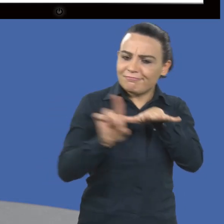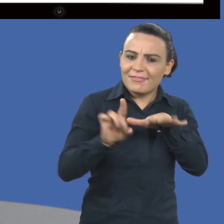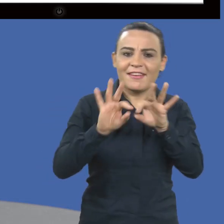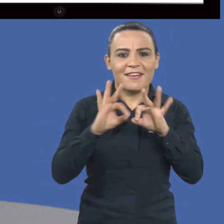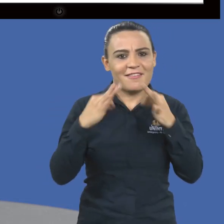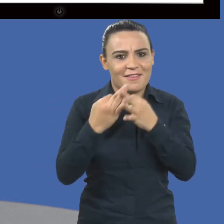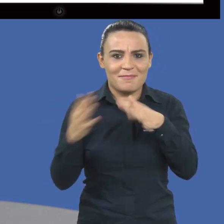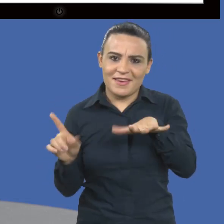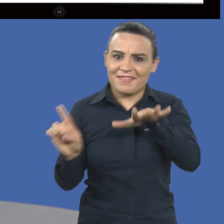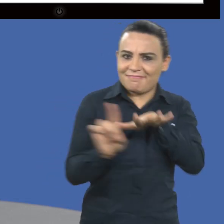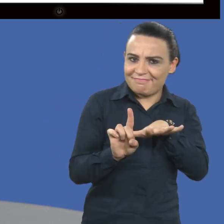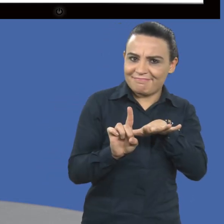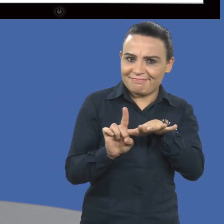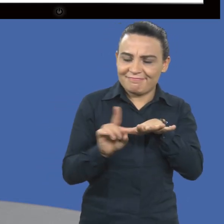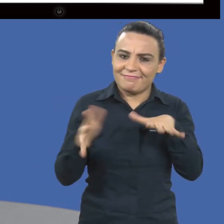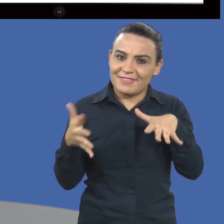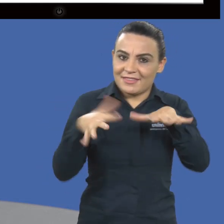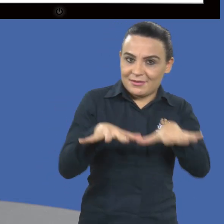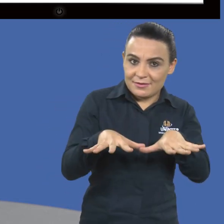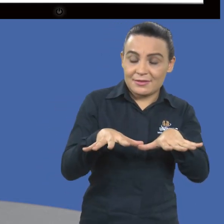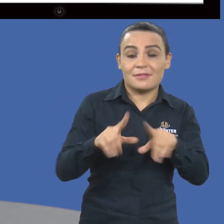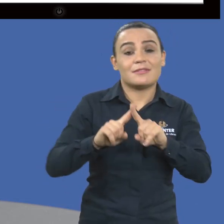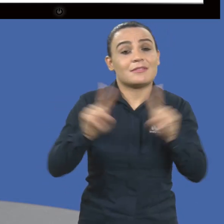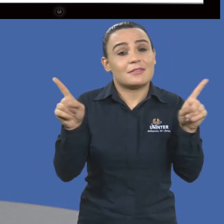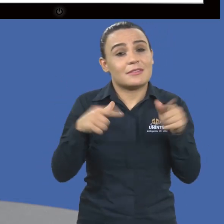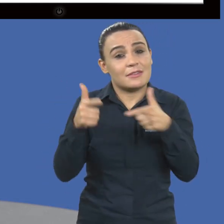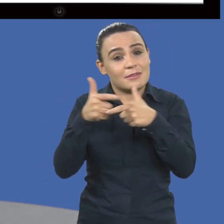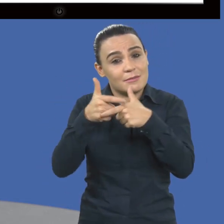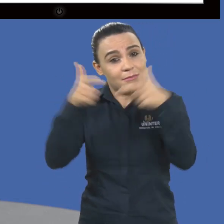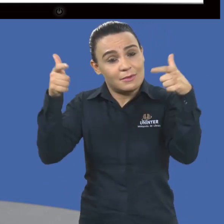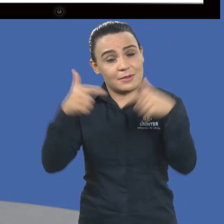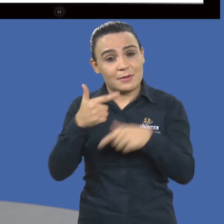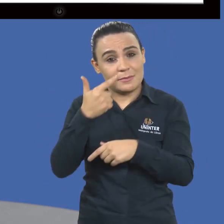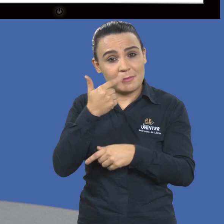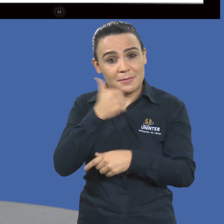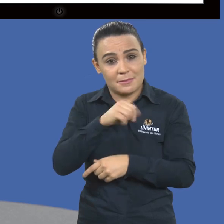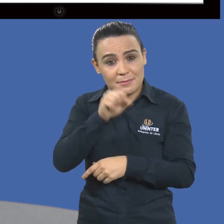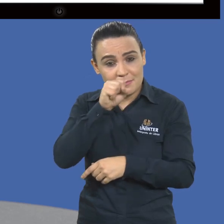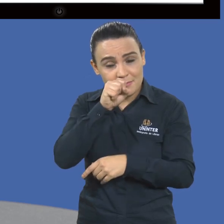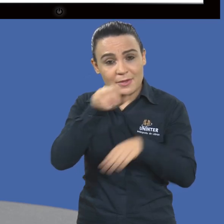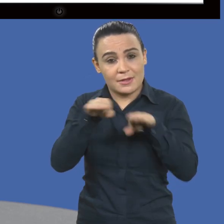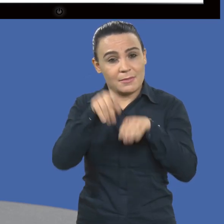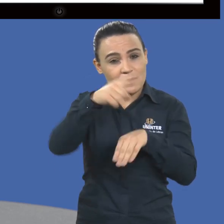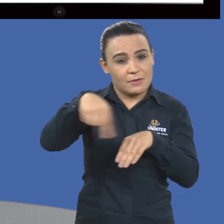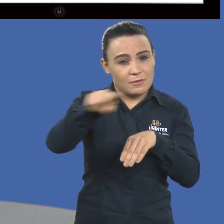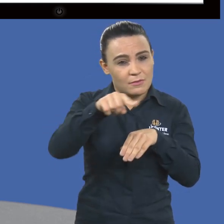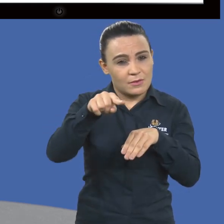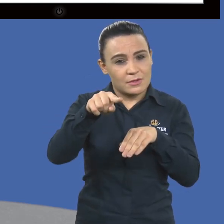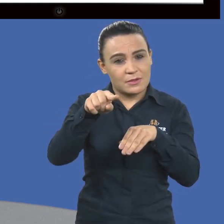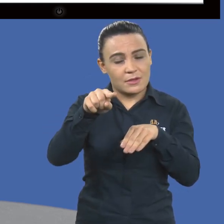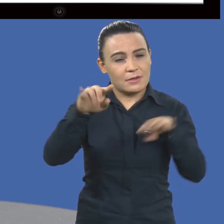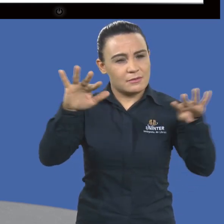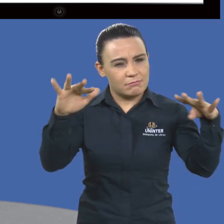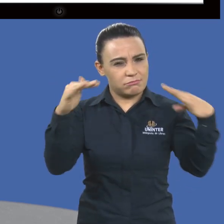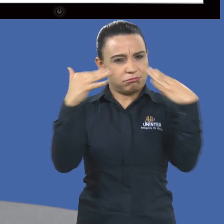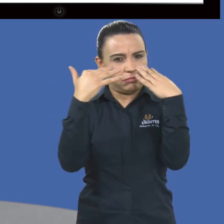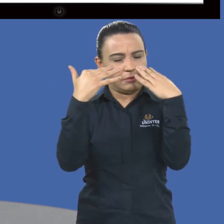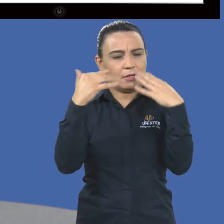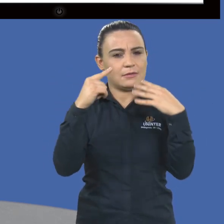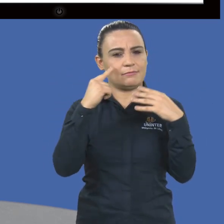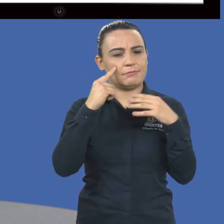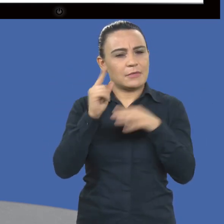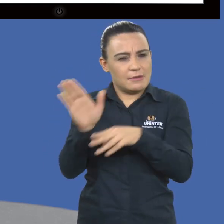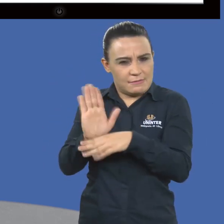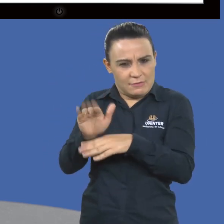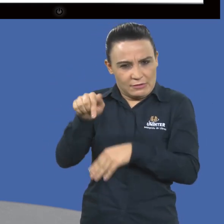própria família, mas muitos dos pais e aqueles que nos assistem podem